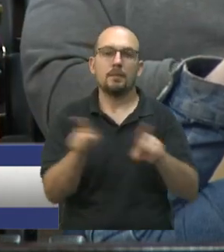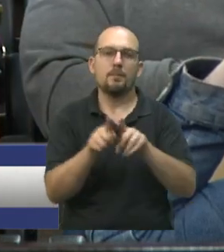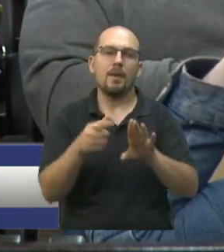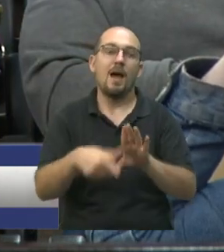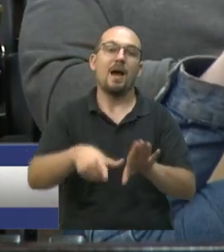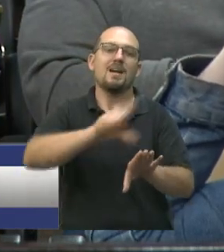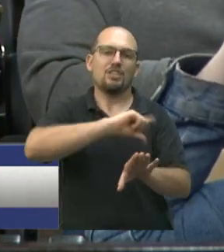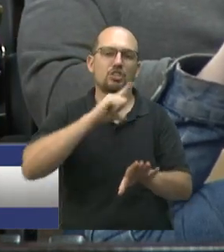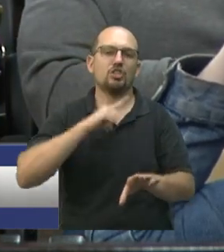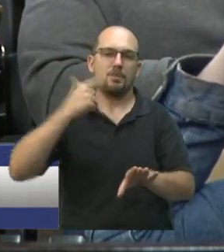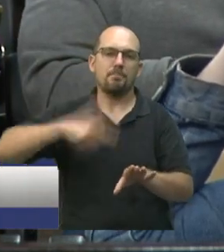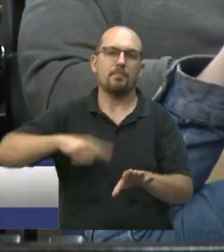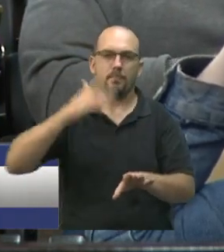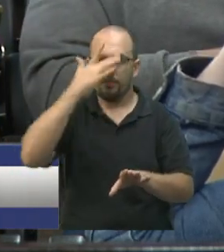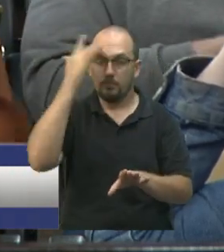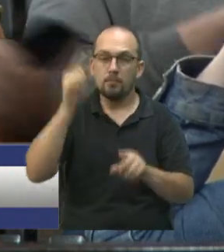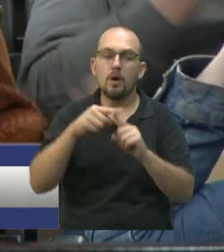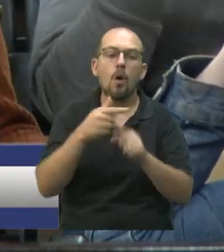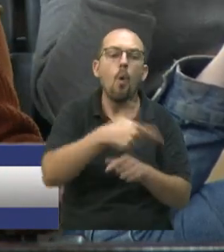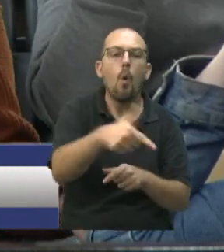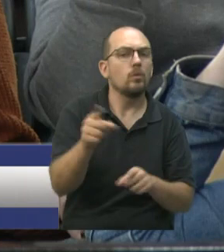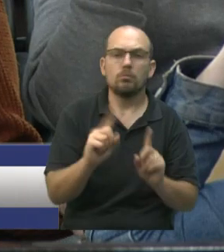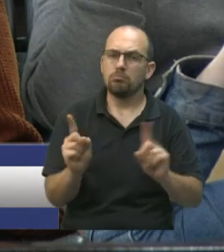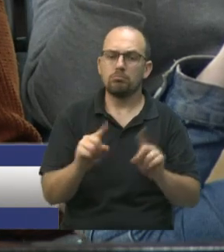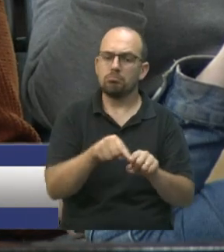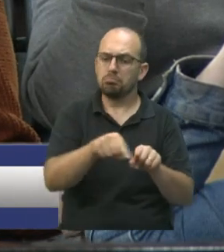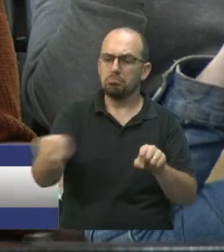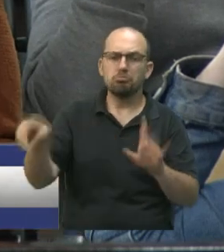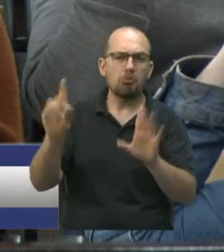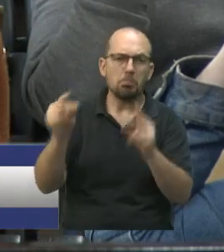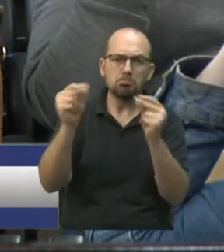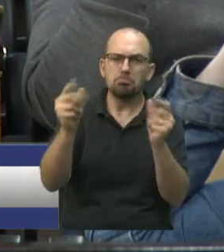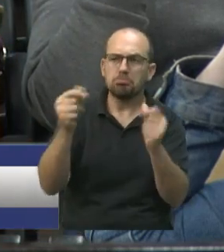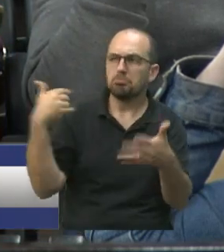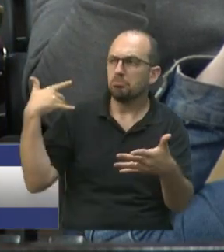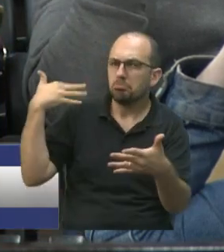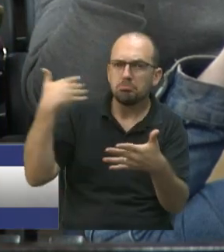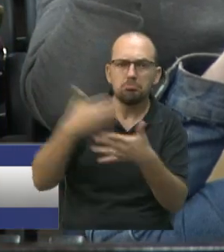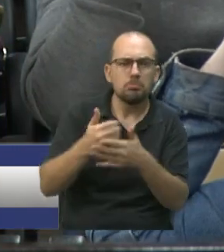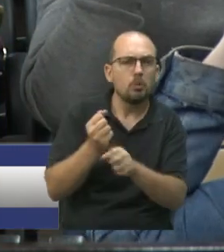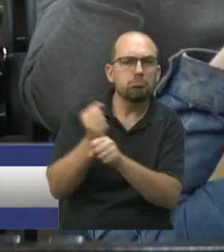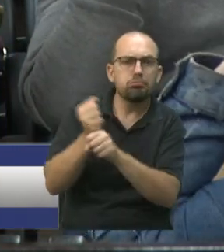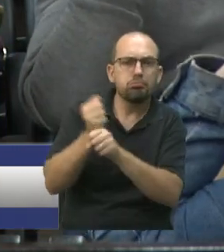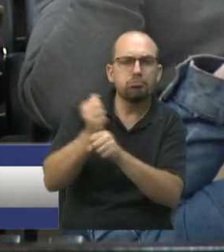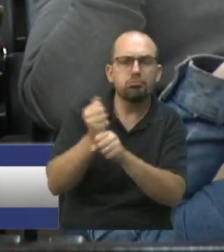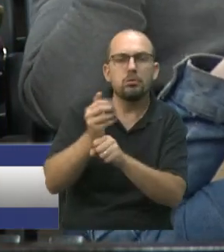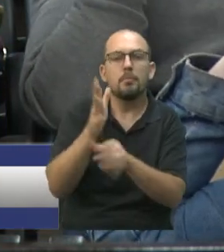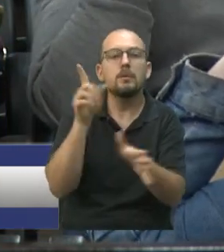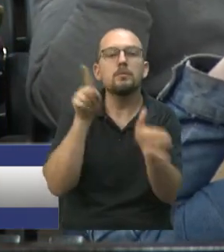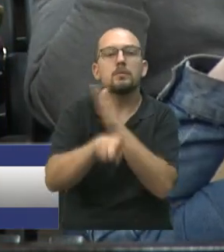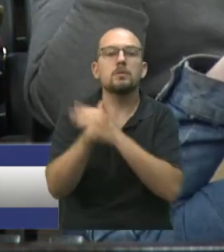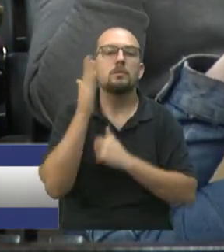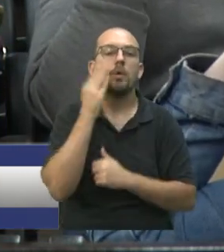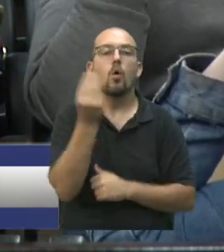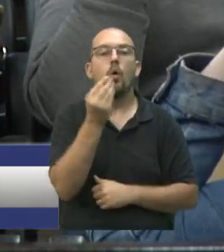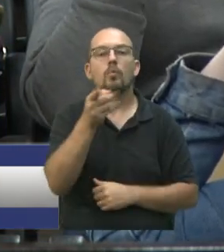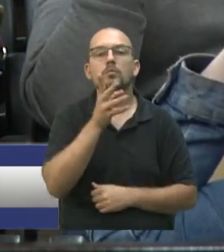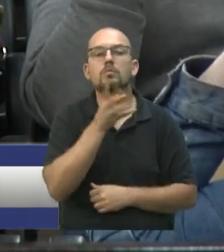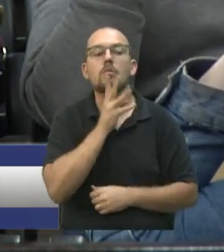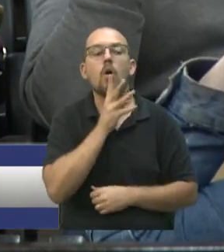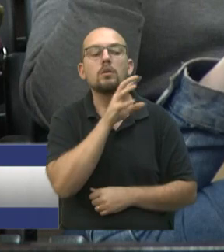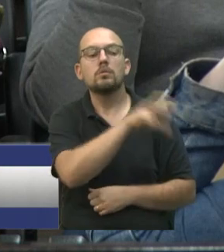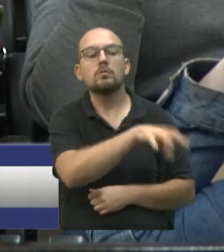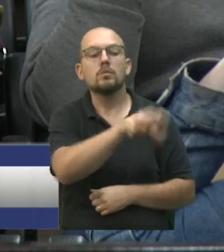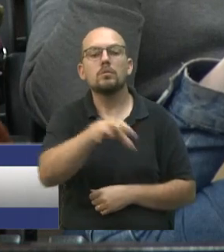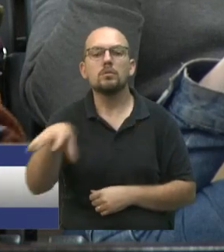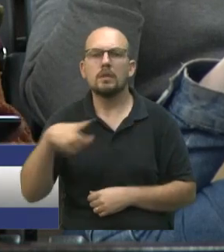isso. Mas as outras secretarias não, elas estão em vigor há mais tempo. Como foi, se vocês têm conhecimento de se houve algum tipo